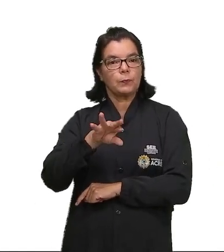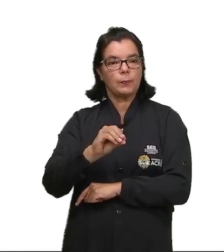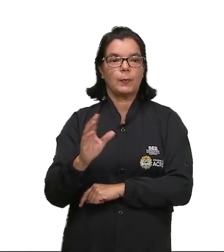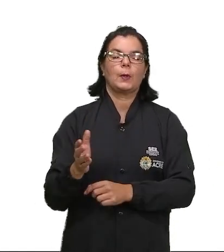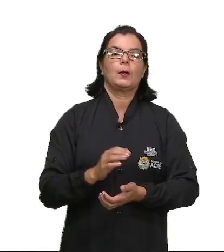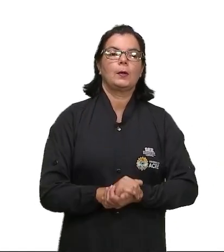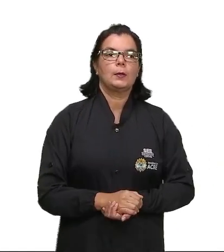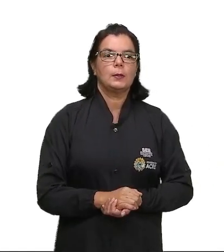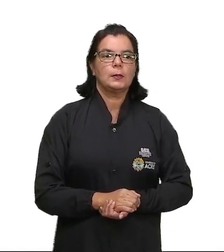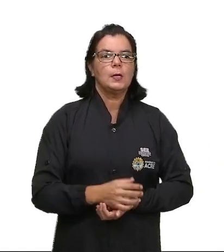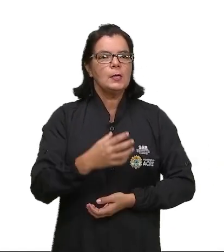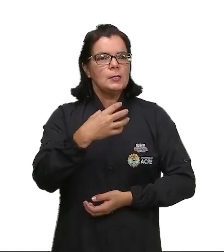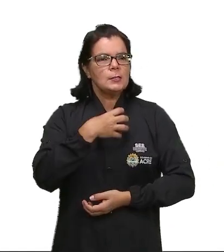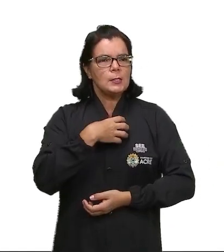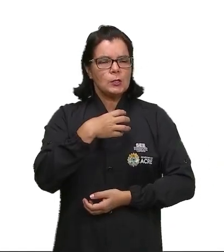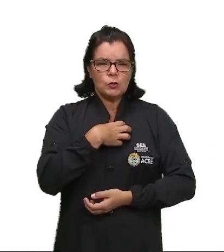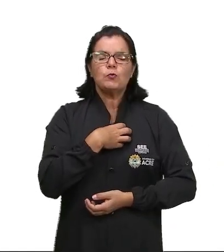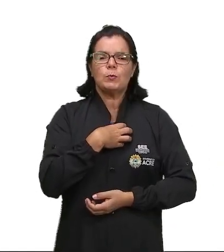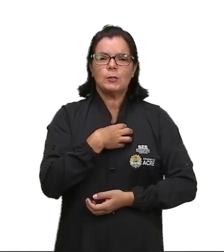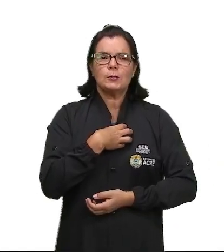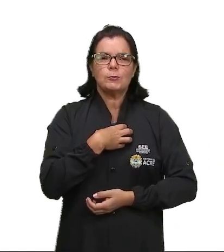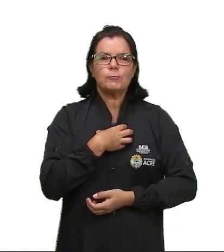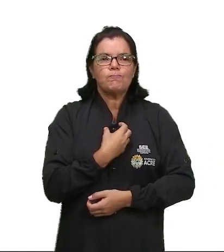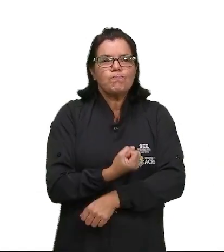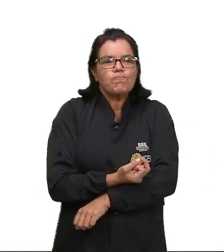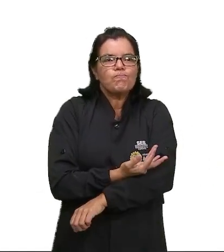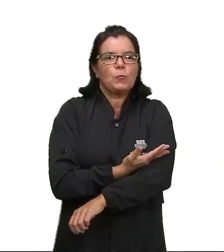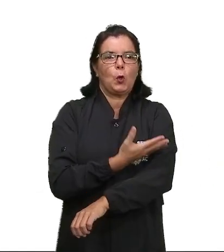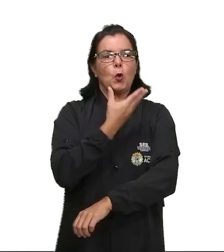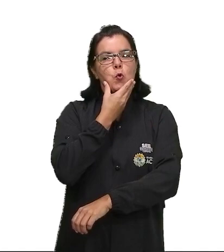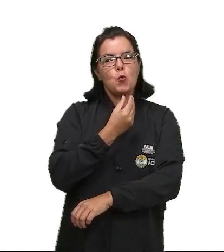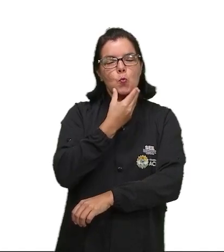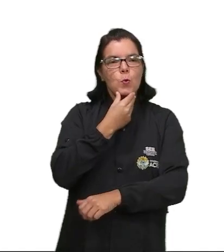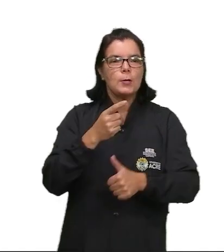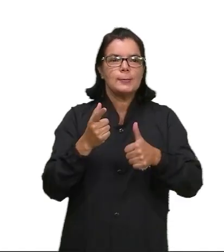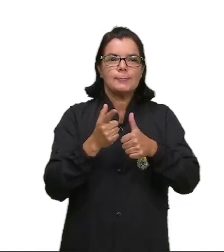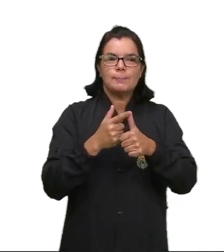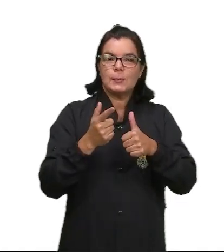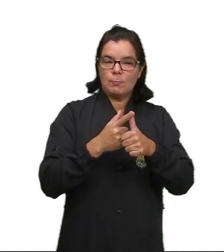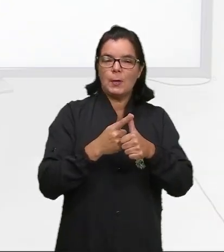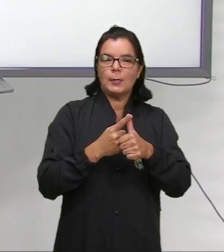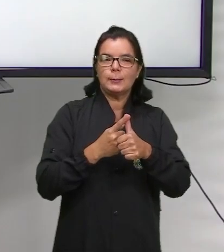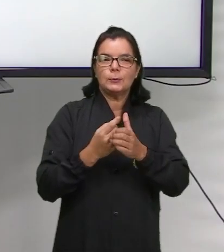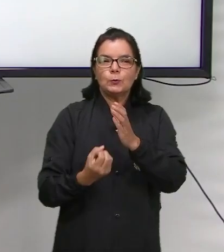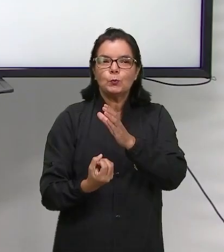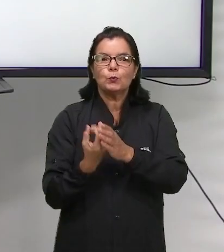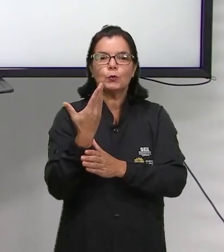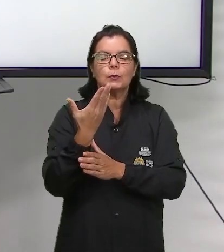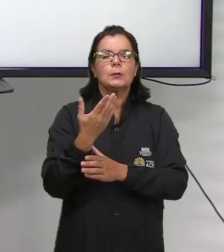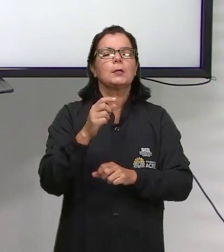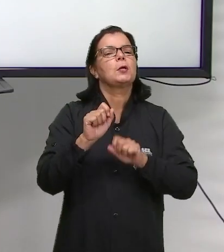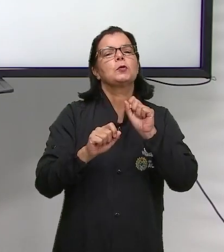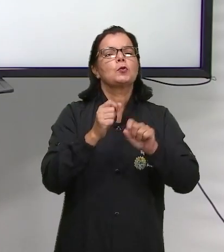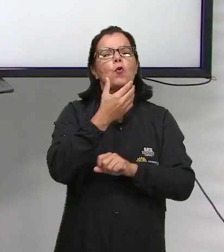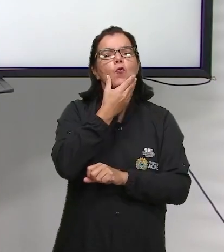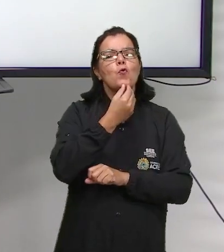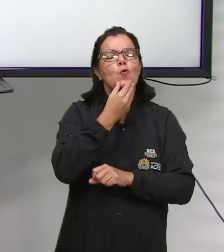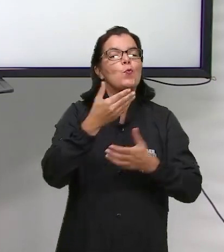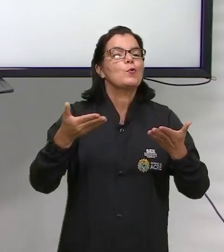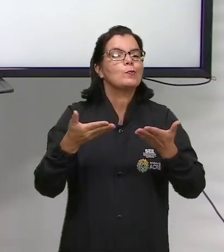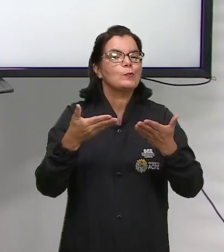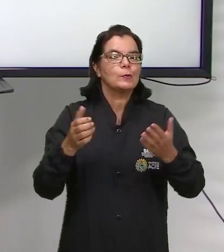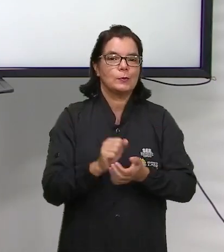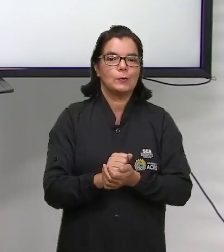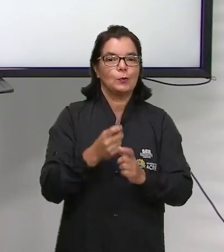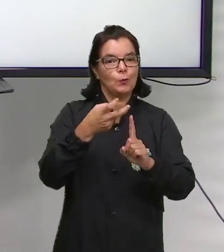ó: sentimentos em mim do asperamente, dos homens das primeiras eras. Que homens das primeiras eras eram estes?